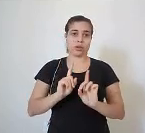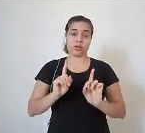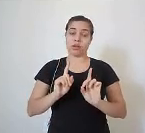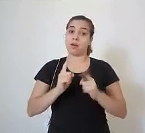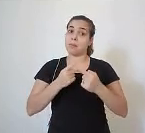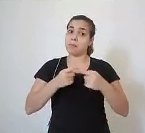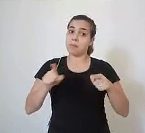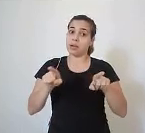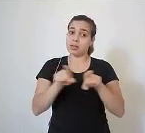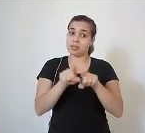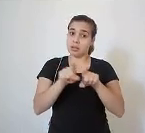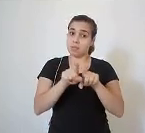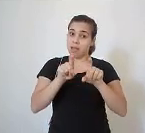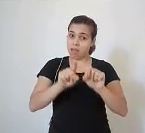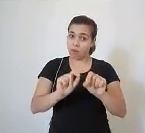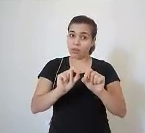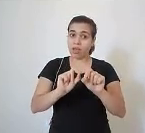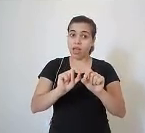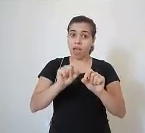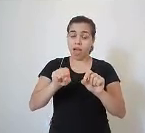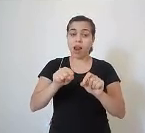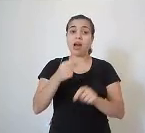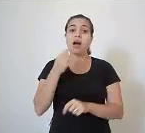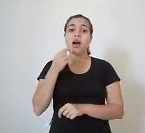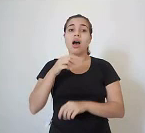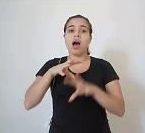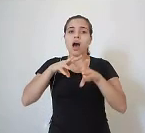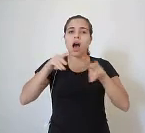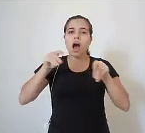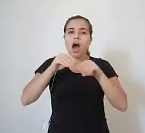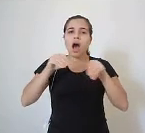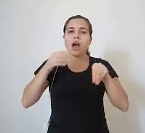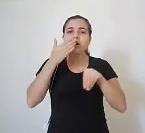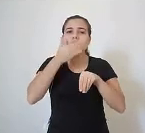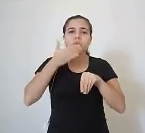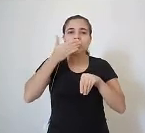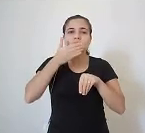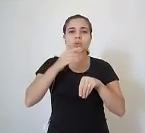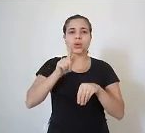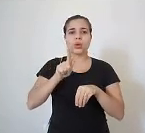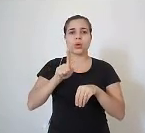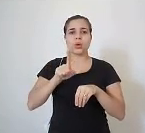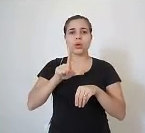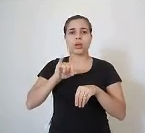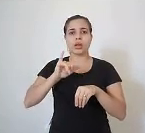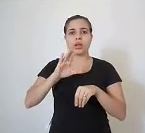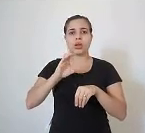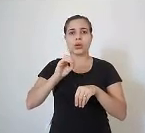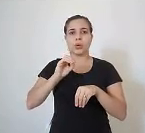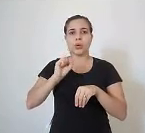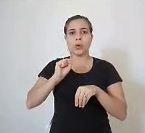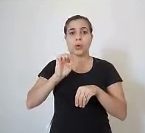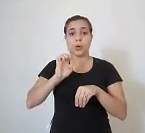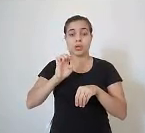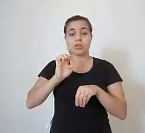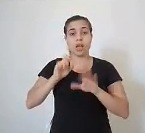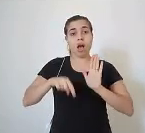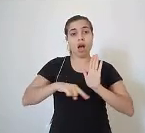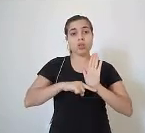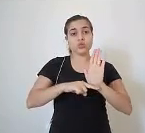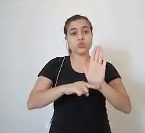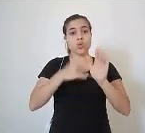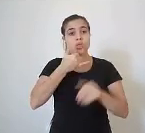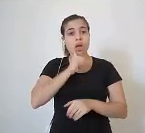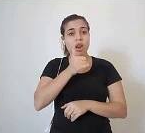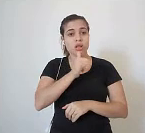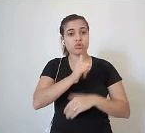da cadeia alimentar ou da teia alimentar para os organismos de um ecossistema. A glicose ela vai servir de fonte de